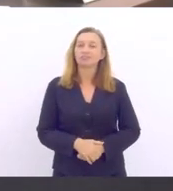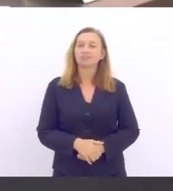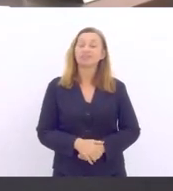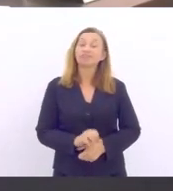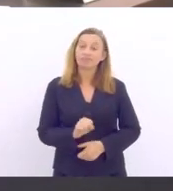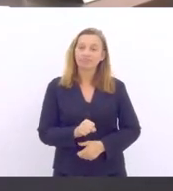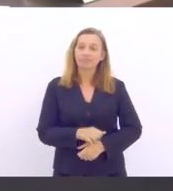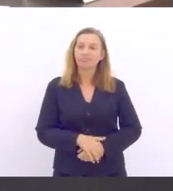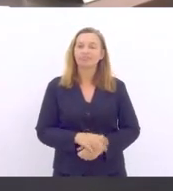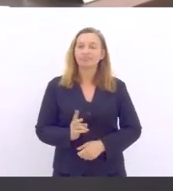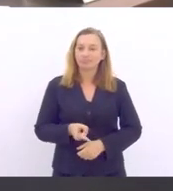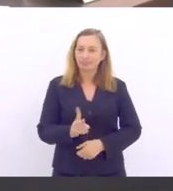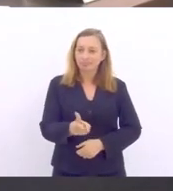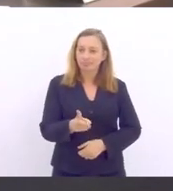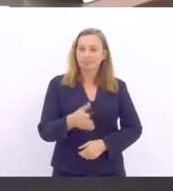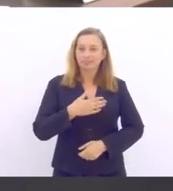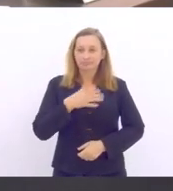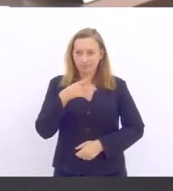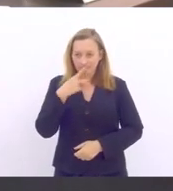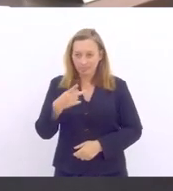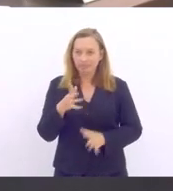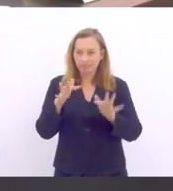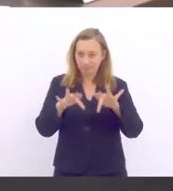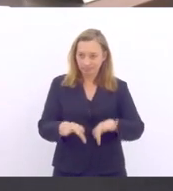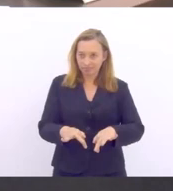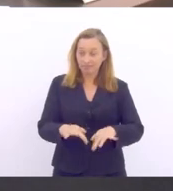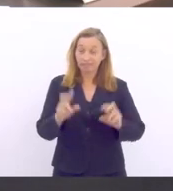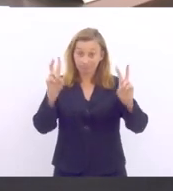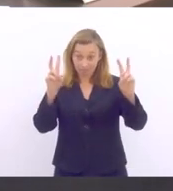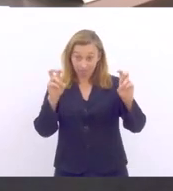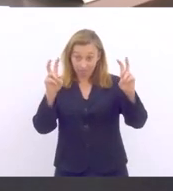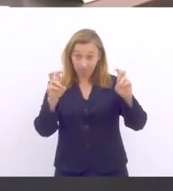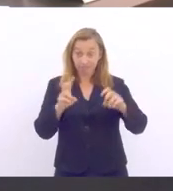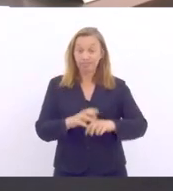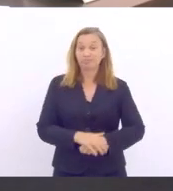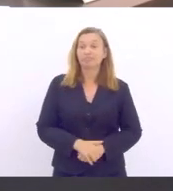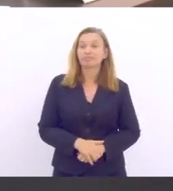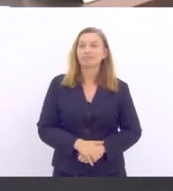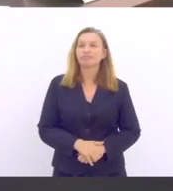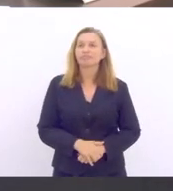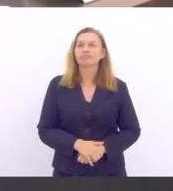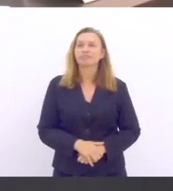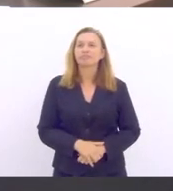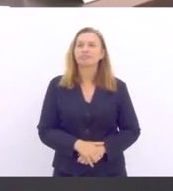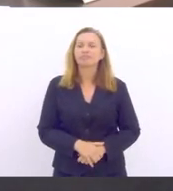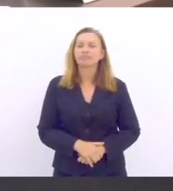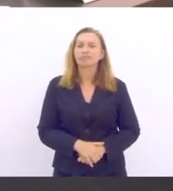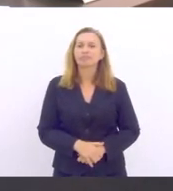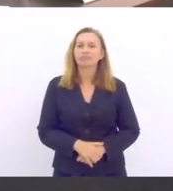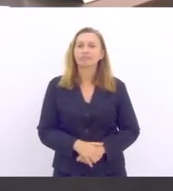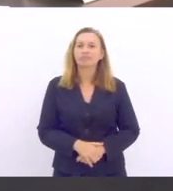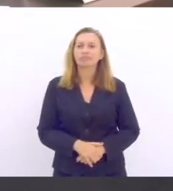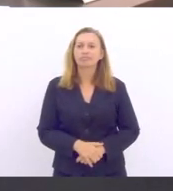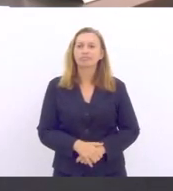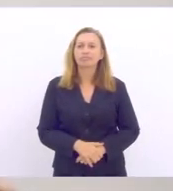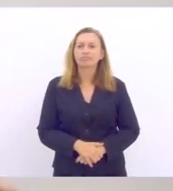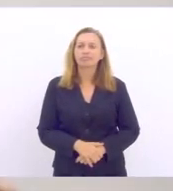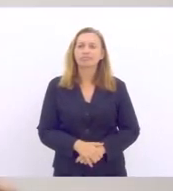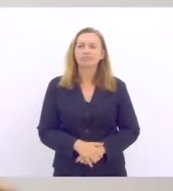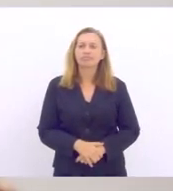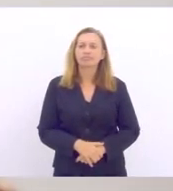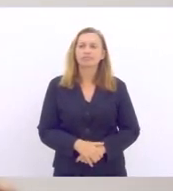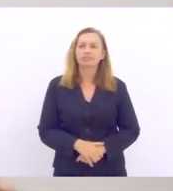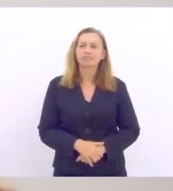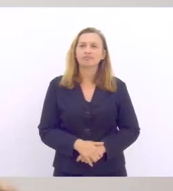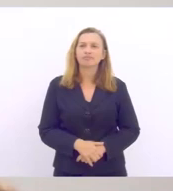Sim, dando continuidade à minha fala, só para concluir essa questão aí que foi tocada agora, é pura e simplesmente não só para a questão do cambismo,